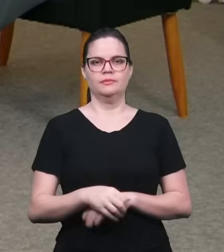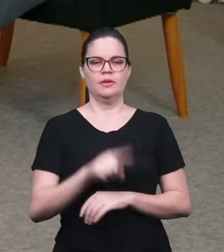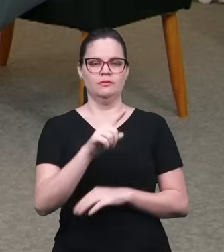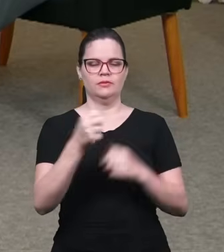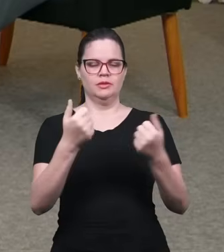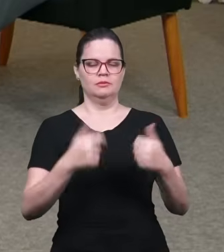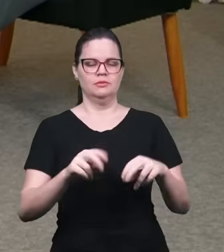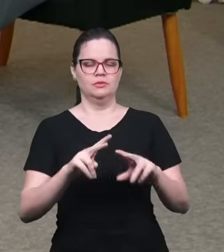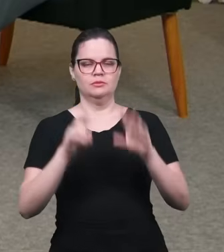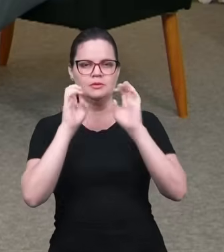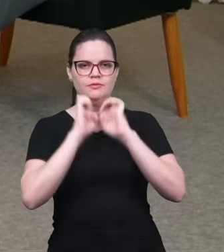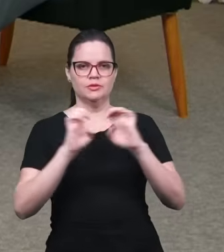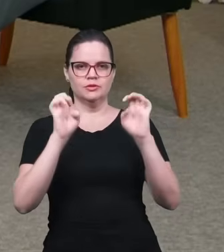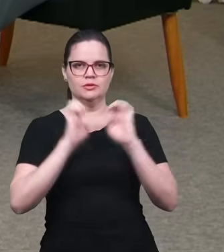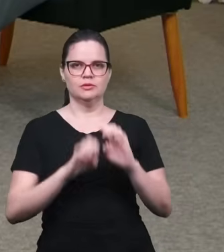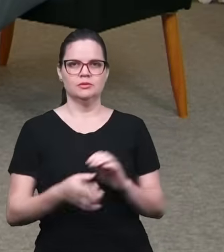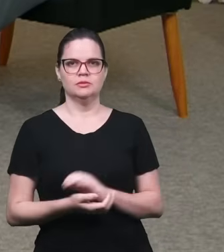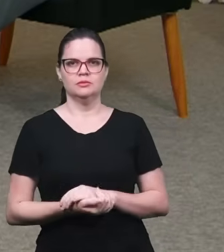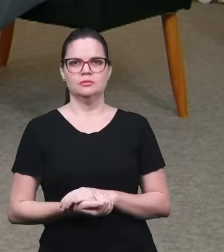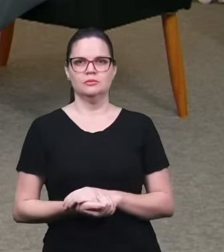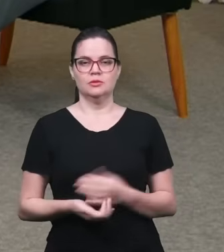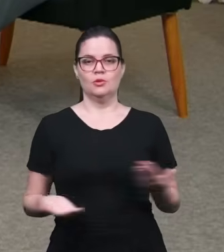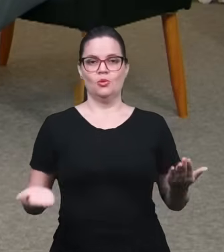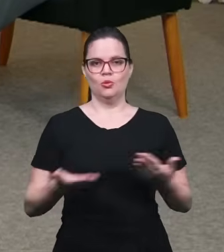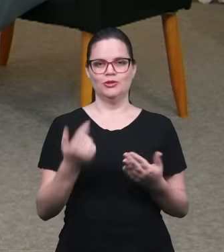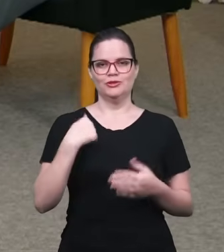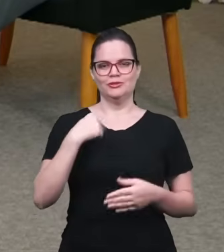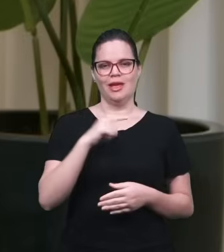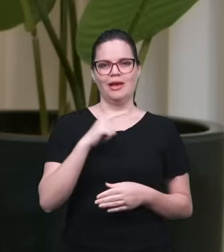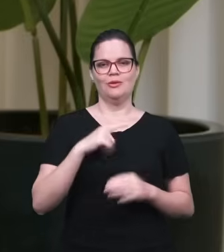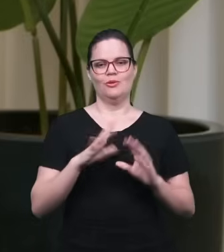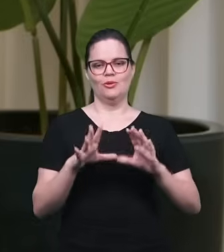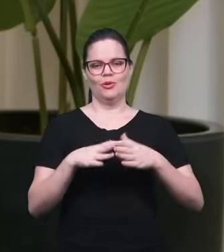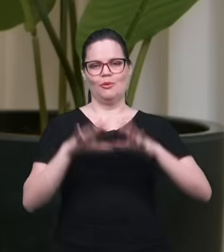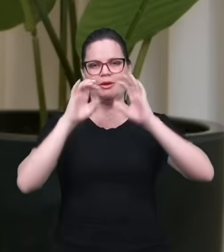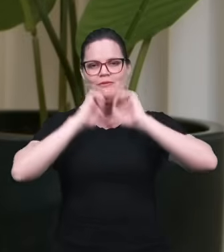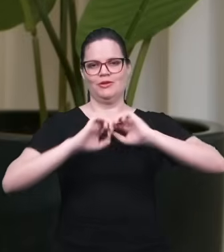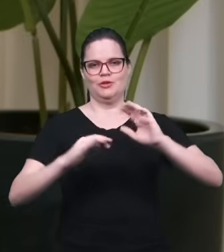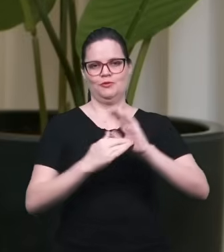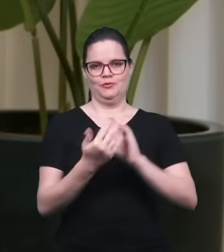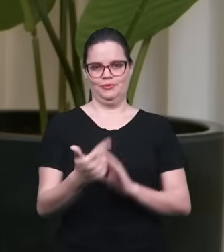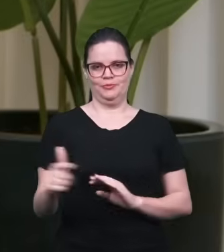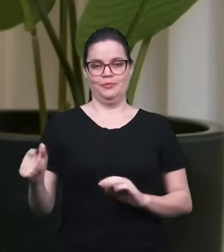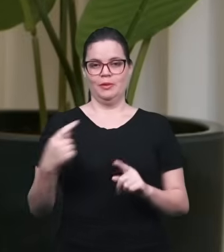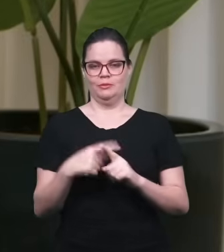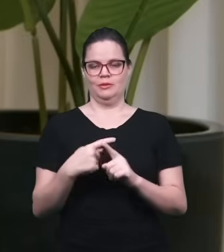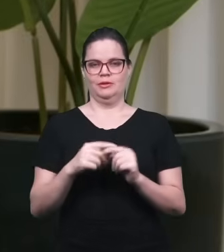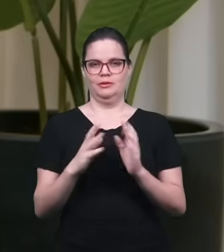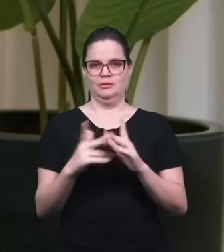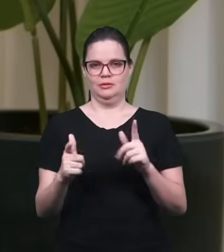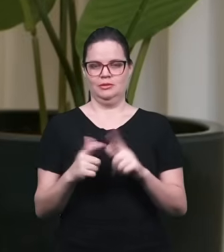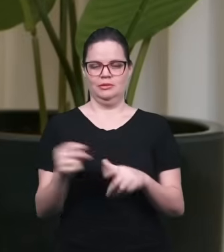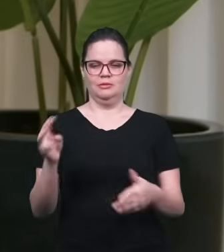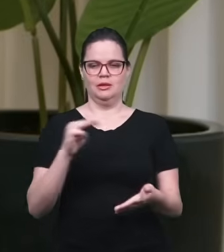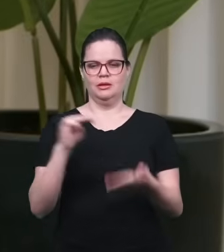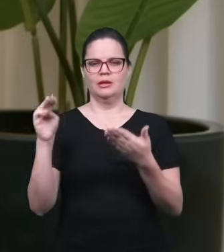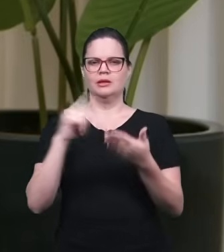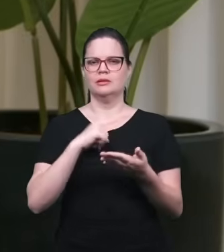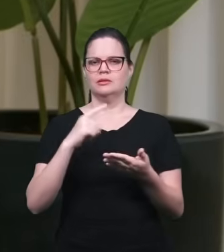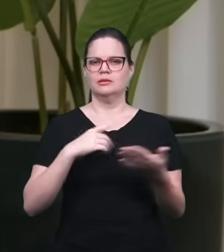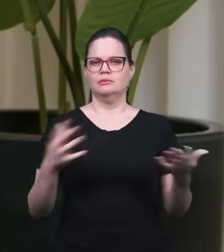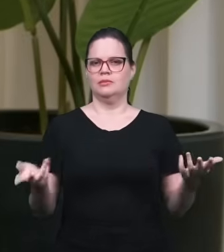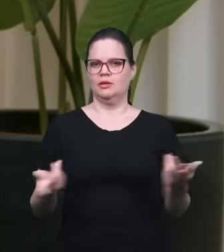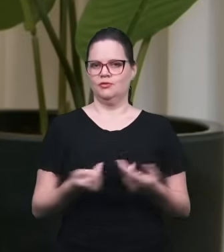evangelização, nós lembramos já do Evangelho Sem Fronteiras. Porque a Igreja Cristã Maranata tem um trabalho maravilhoso